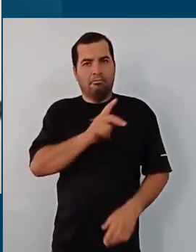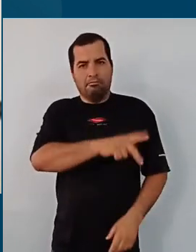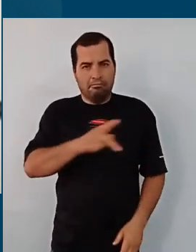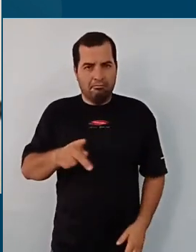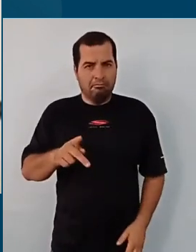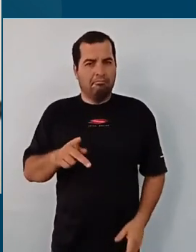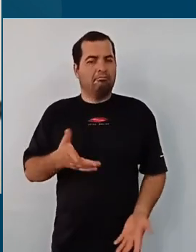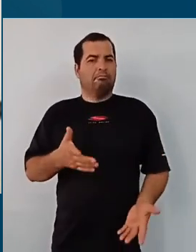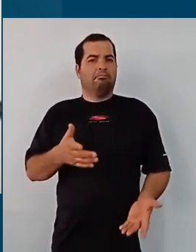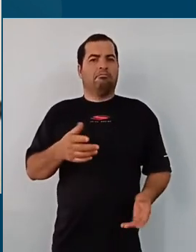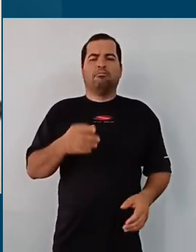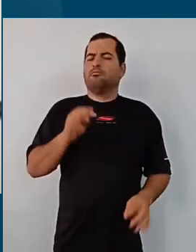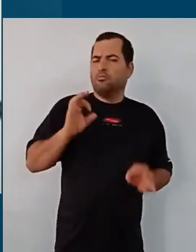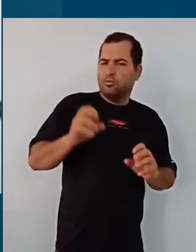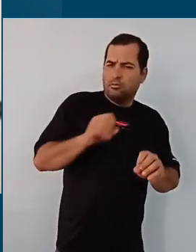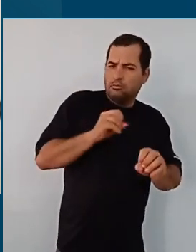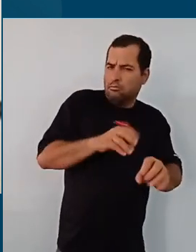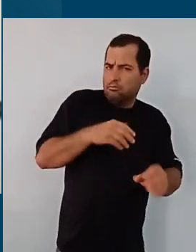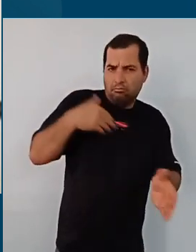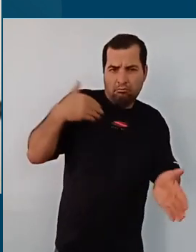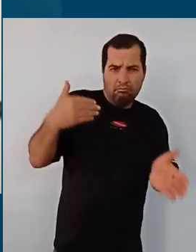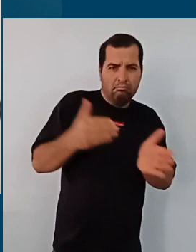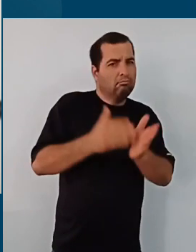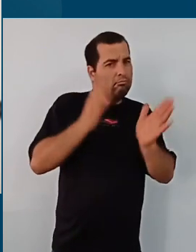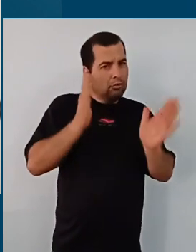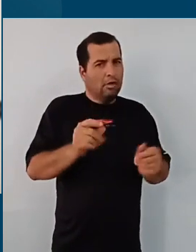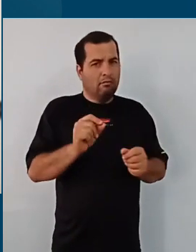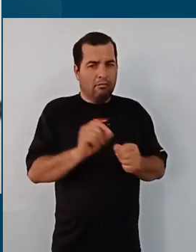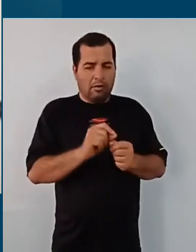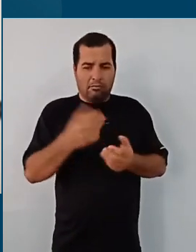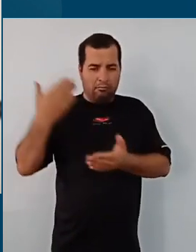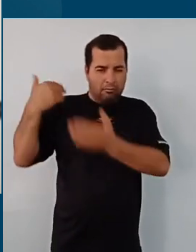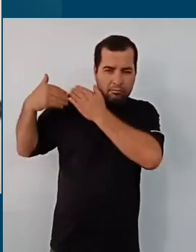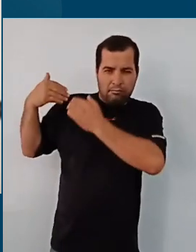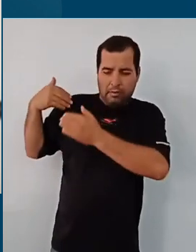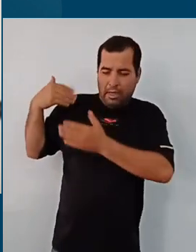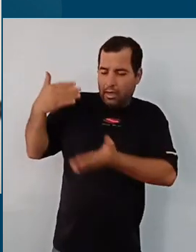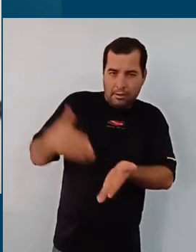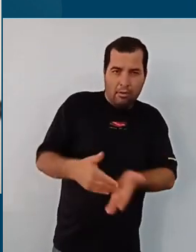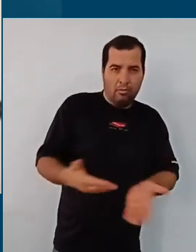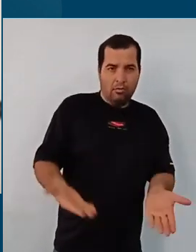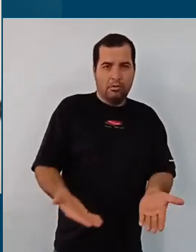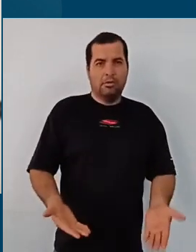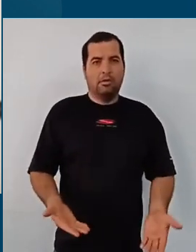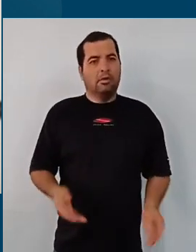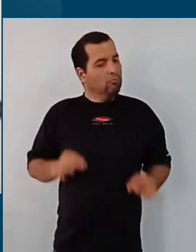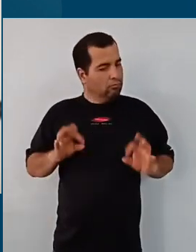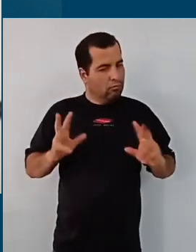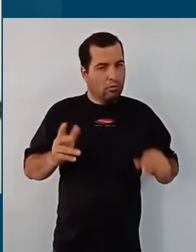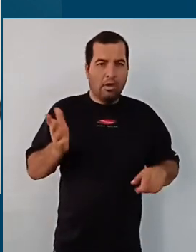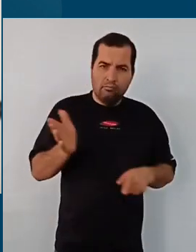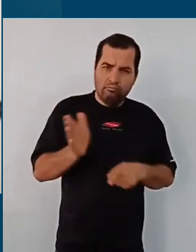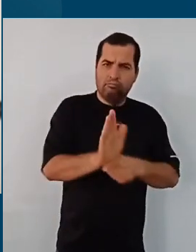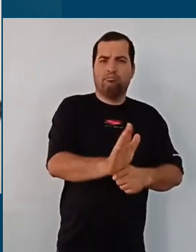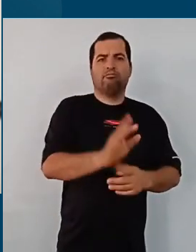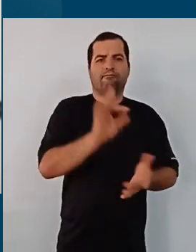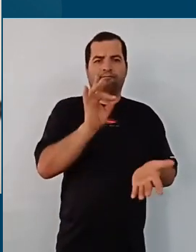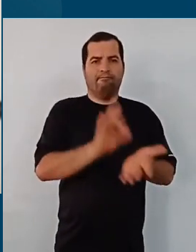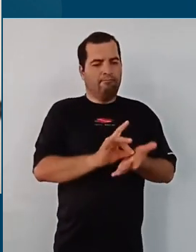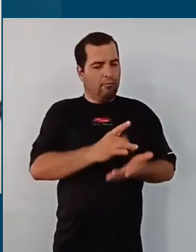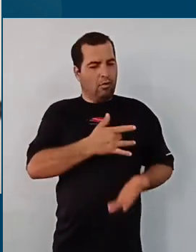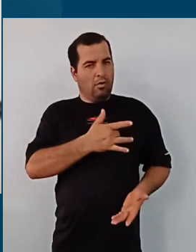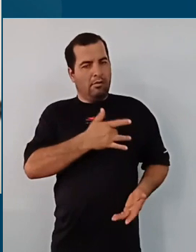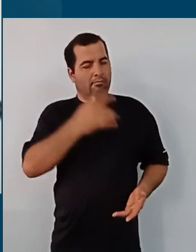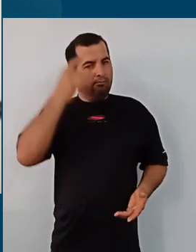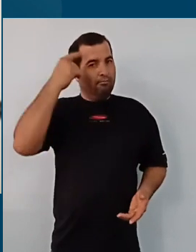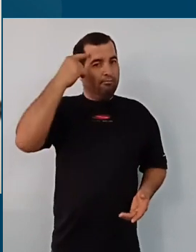educação, e, enfim, é um trabalho realmente de muitas mãos, de muitas mentes e de muitos